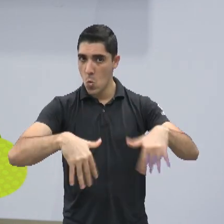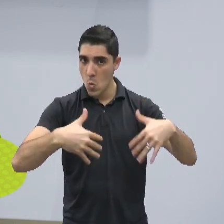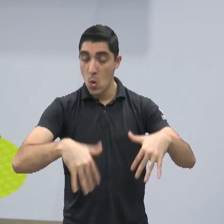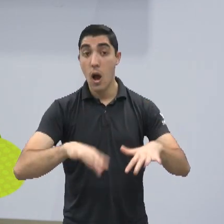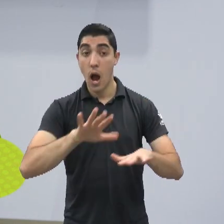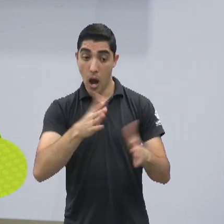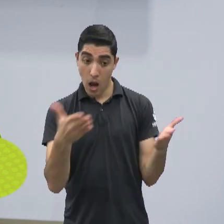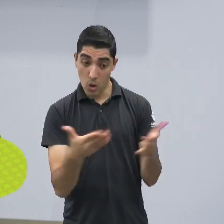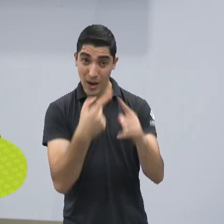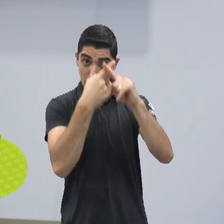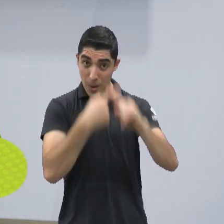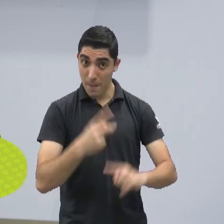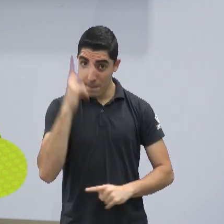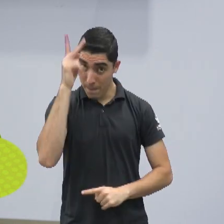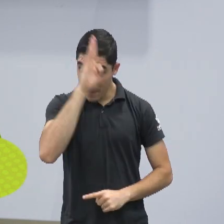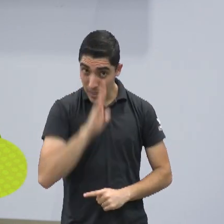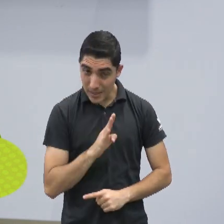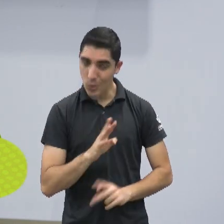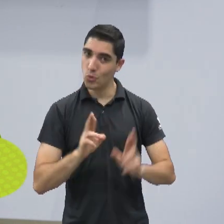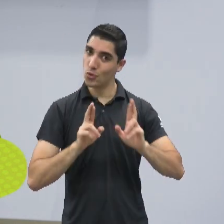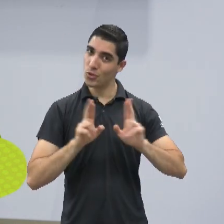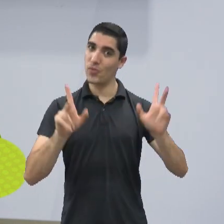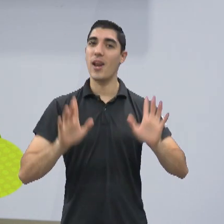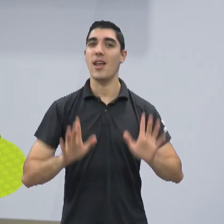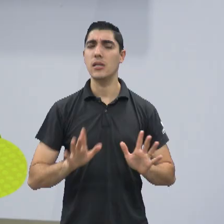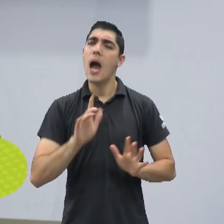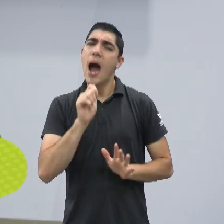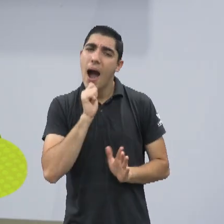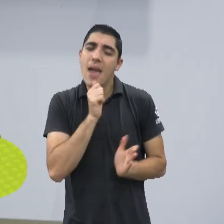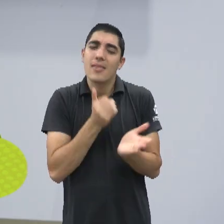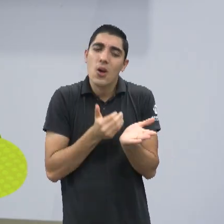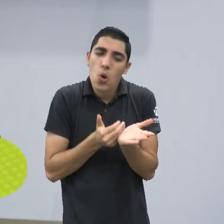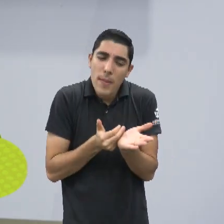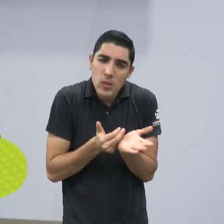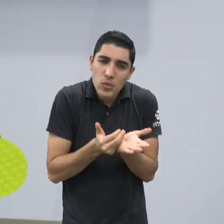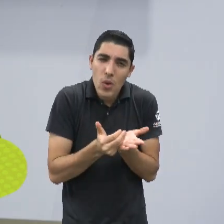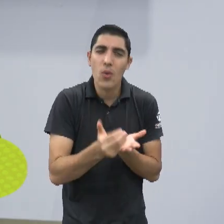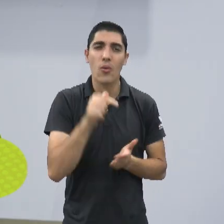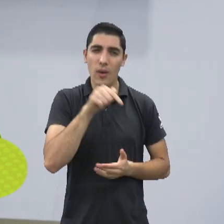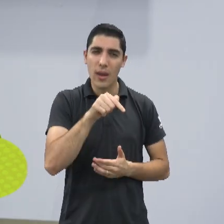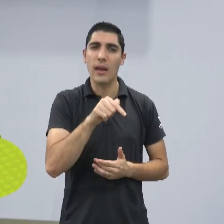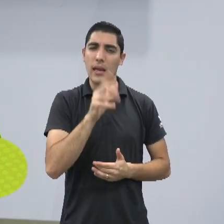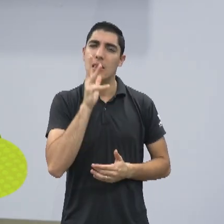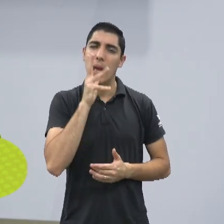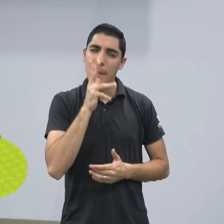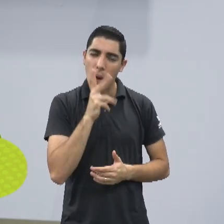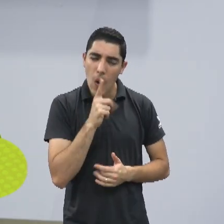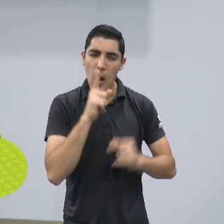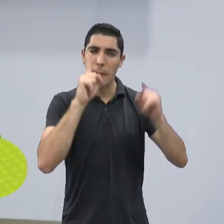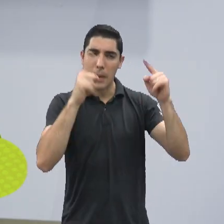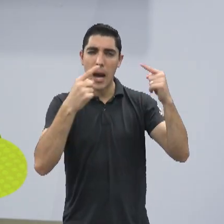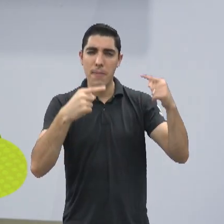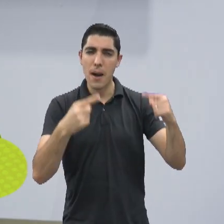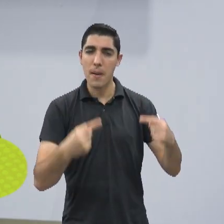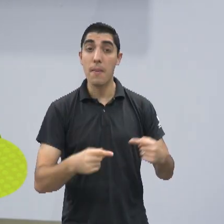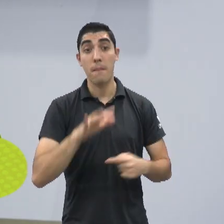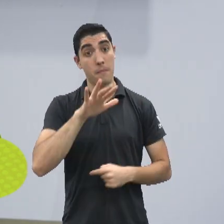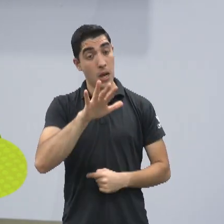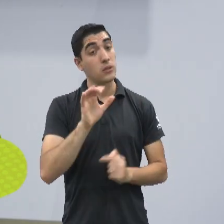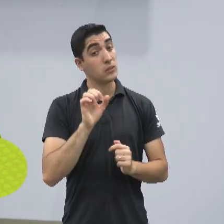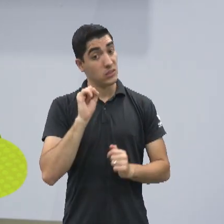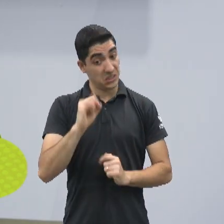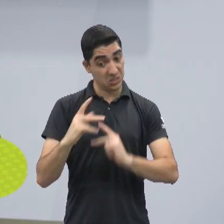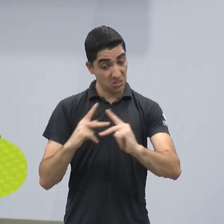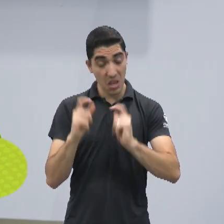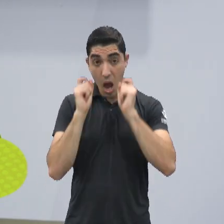o contexto é outro, né? Apesar de ainda estar no começo da competição, é um campeonato longo, a situação pode se tornar preocupante se dentro de casa o